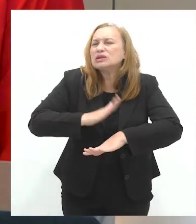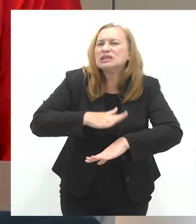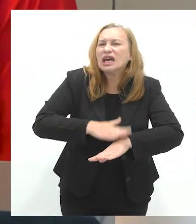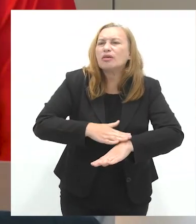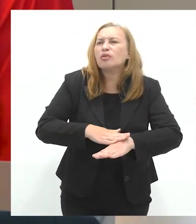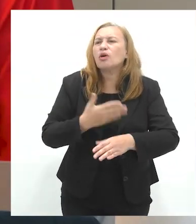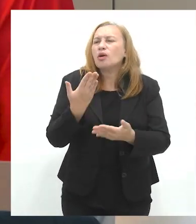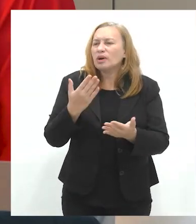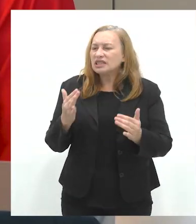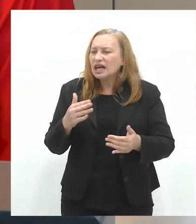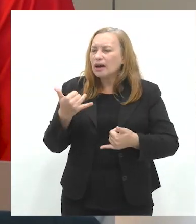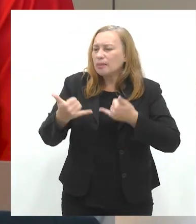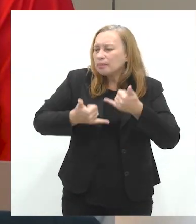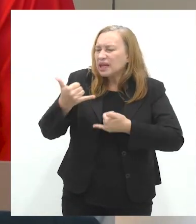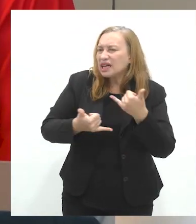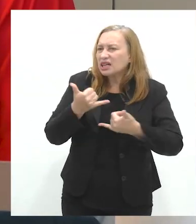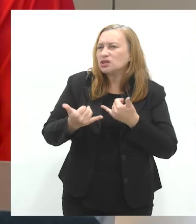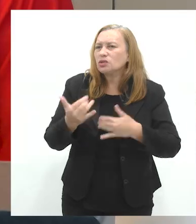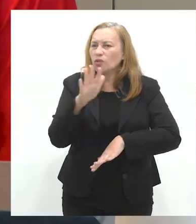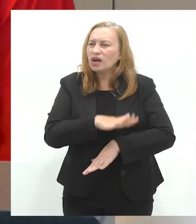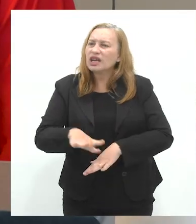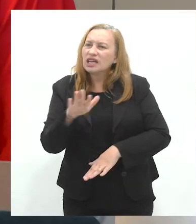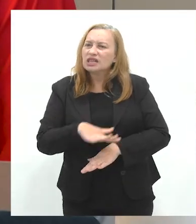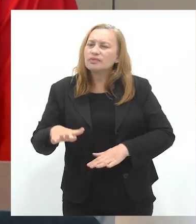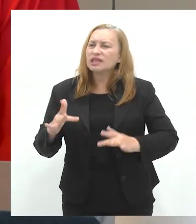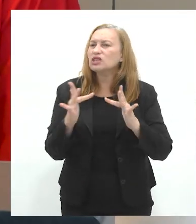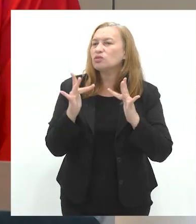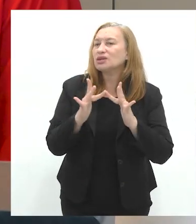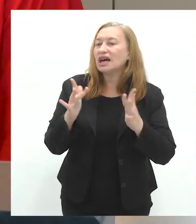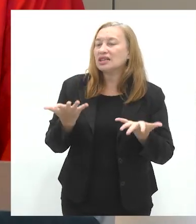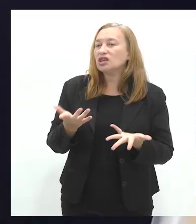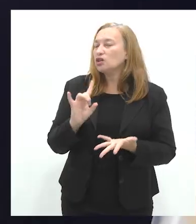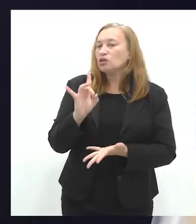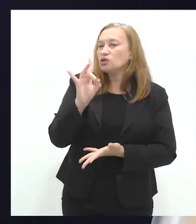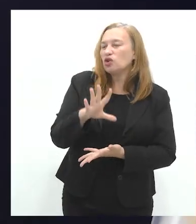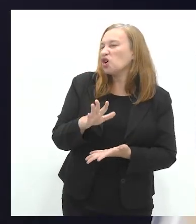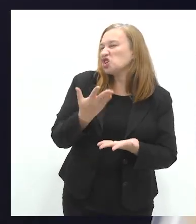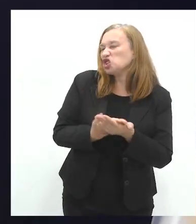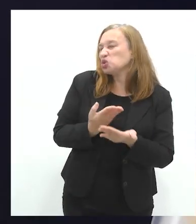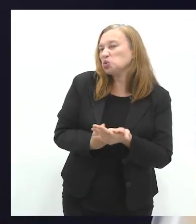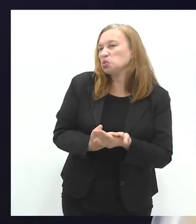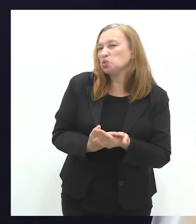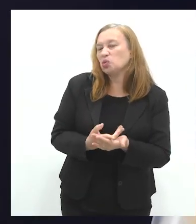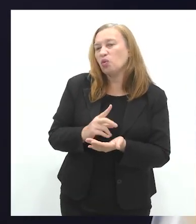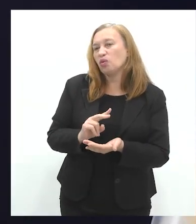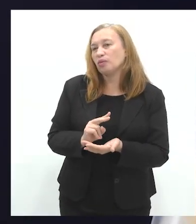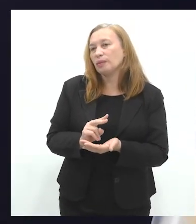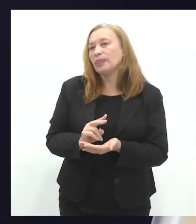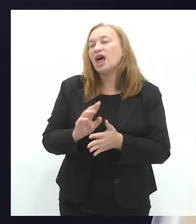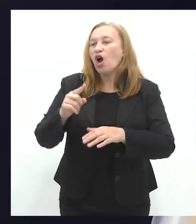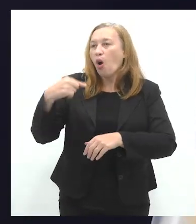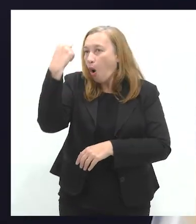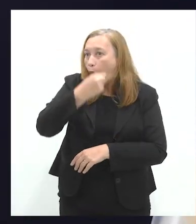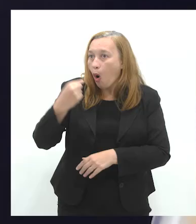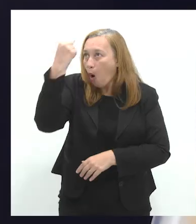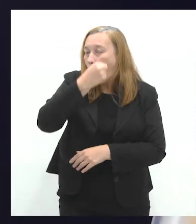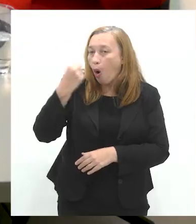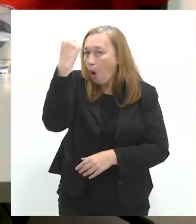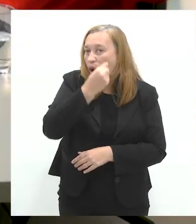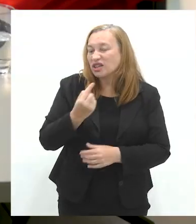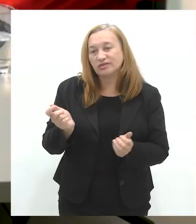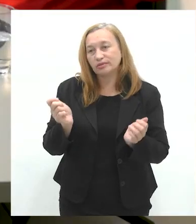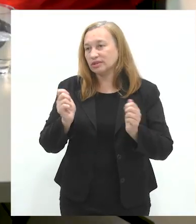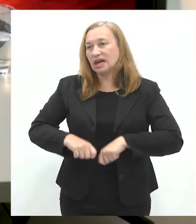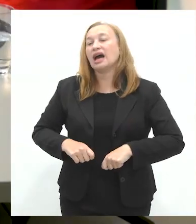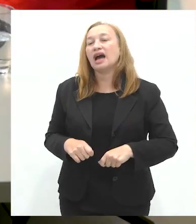Qual o mínimo de tempo para se estudar com uma criança, para ter esse contato, assim? Não seria só estudo, Porque, assim, sabe? muitas